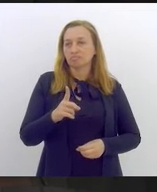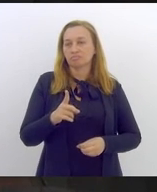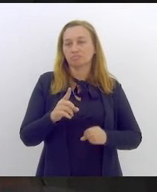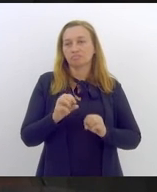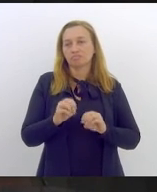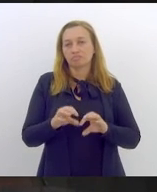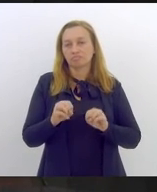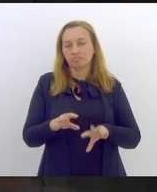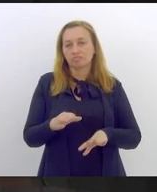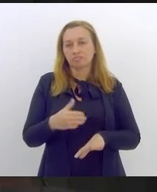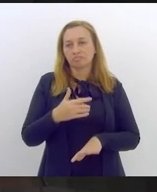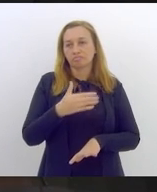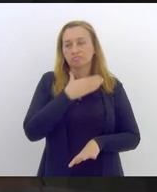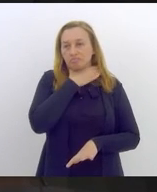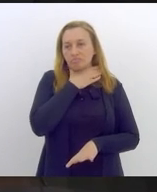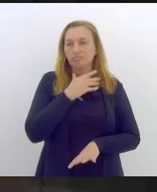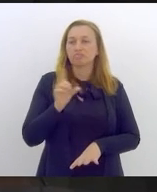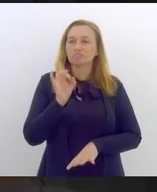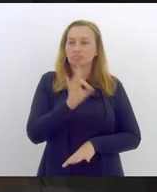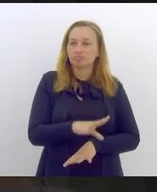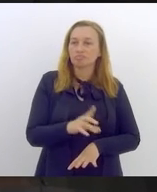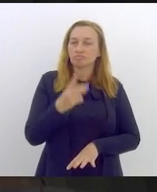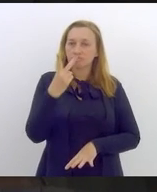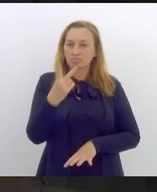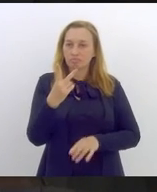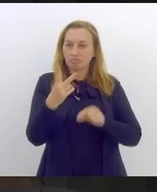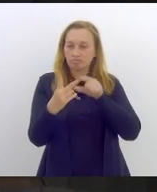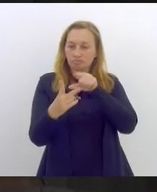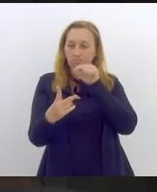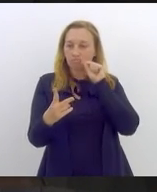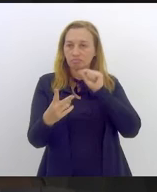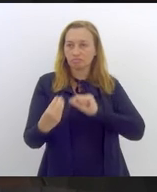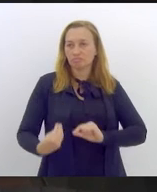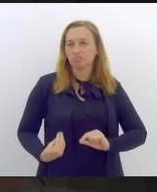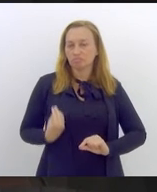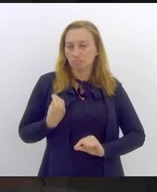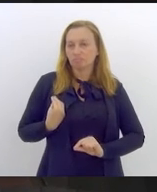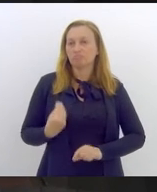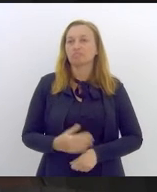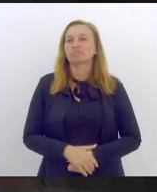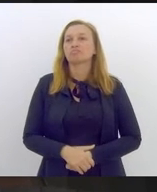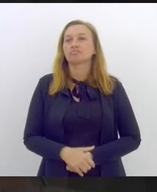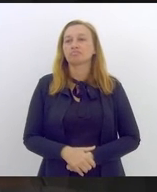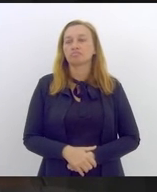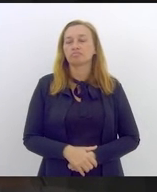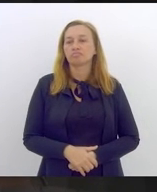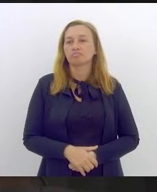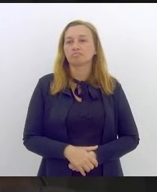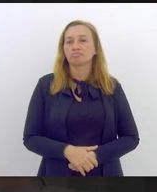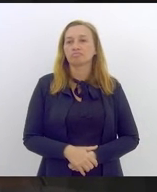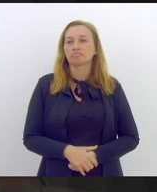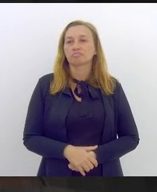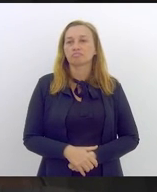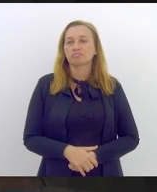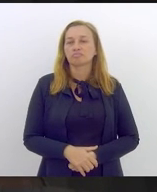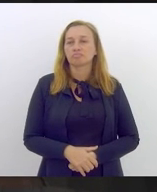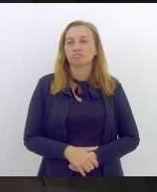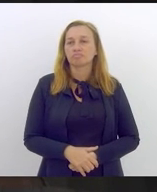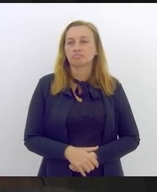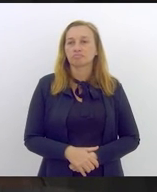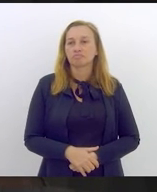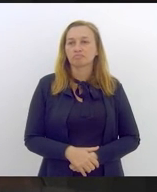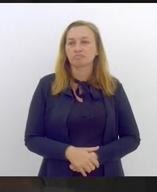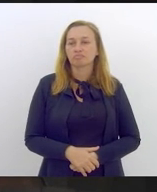último ele dizia que só há duas opções na vida dos embates da vida só duas opções resignar-se